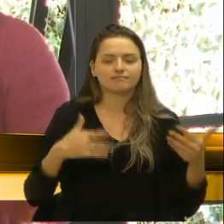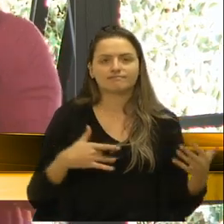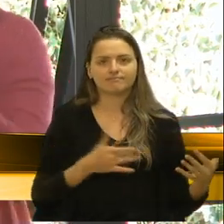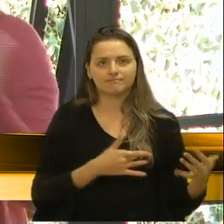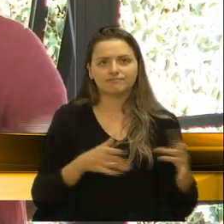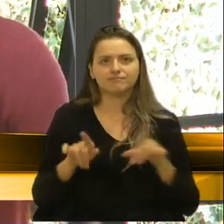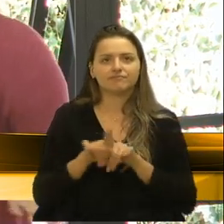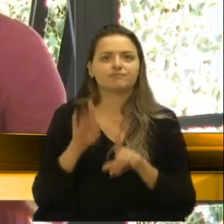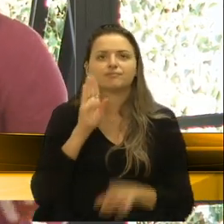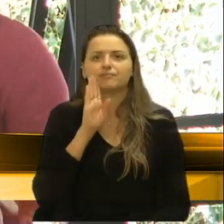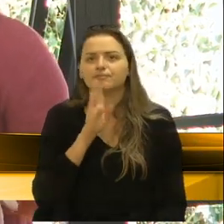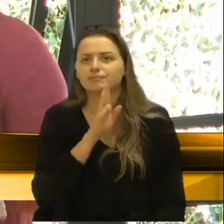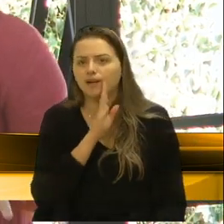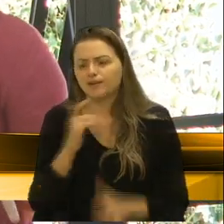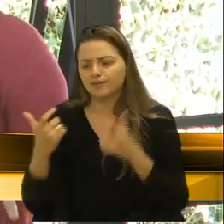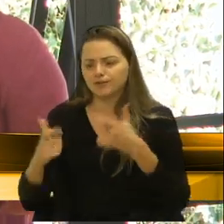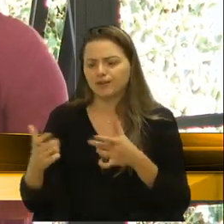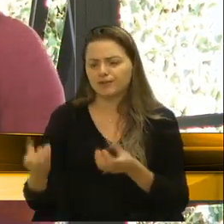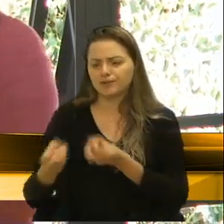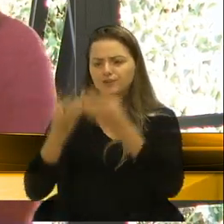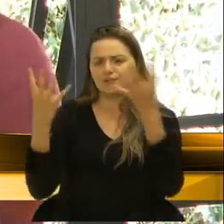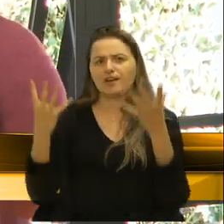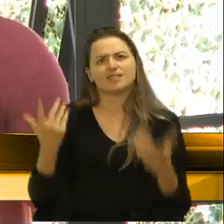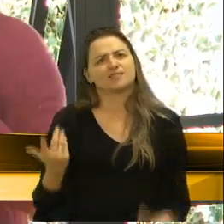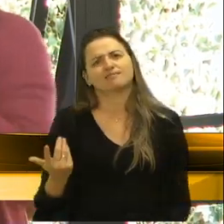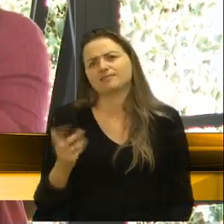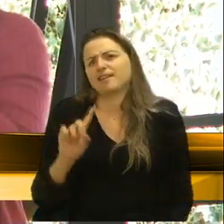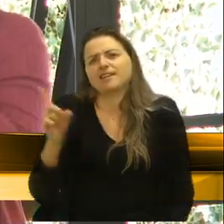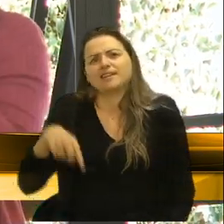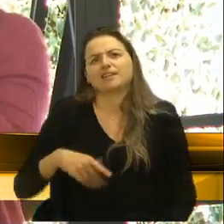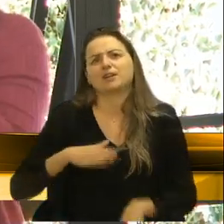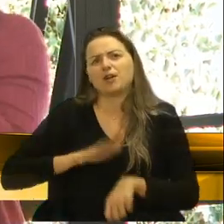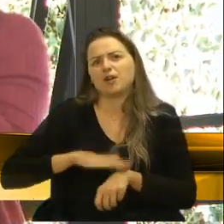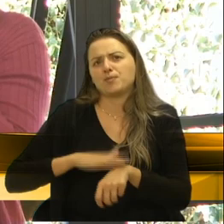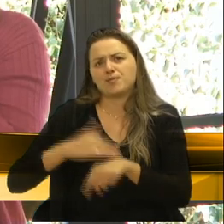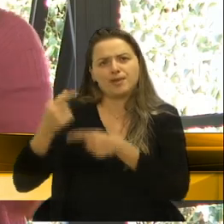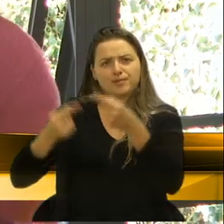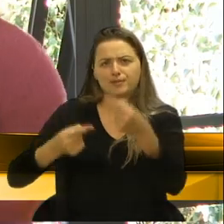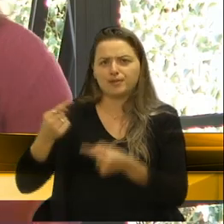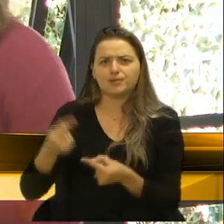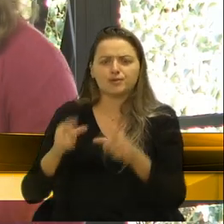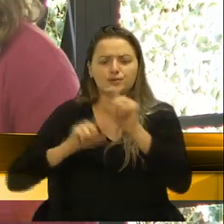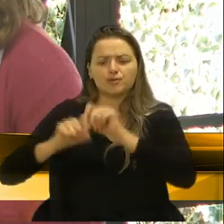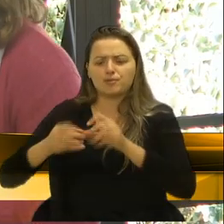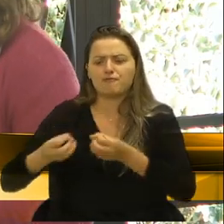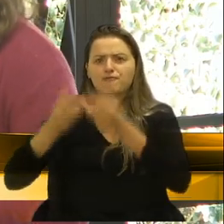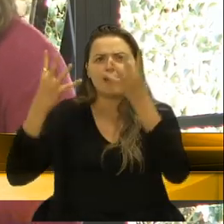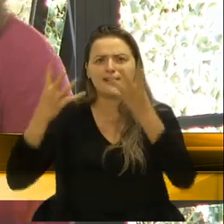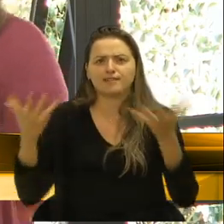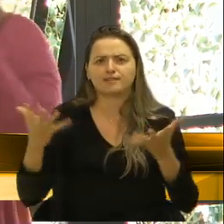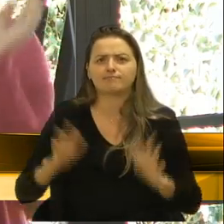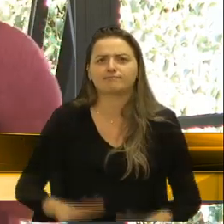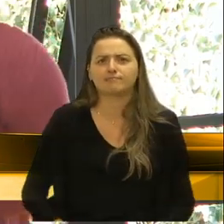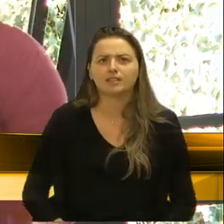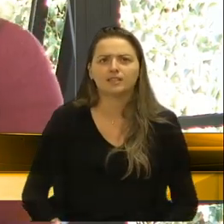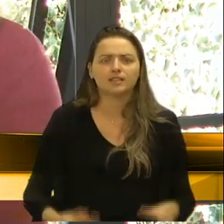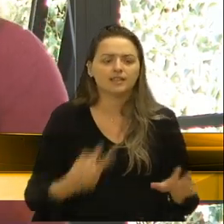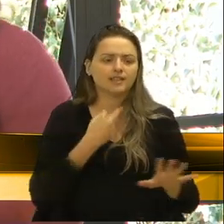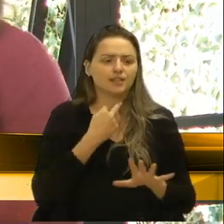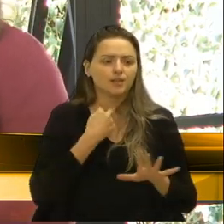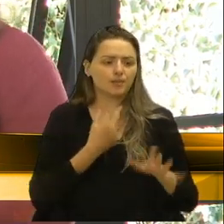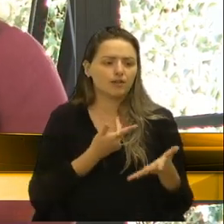questão dos bares e festas. Esse não é o momento para a gente discutir isso. E a gente não pode, hoje, jogar na loteria e